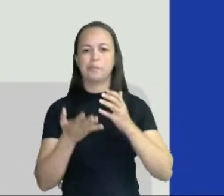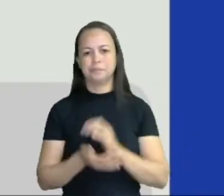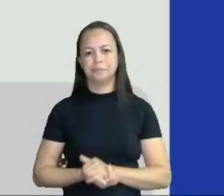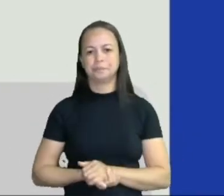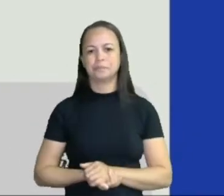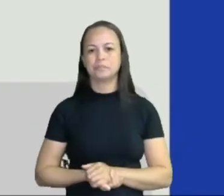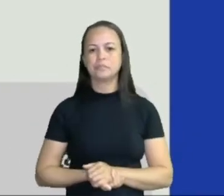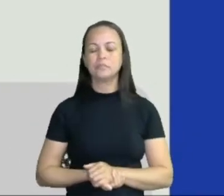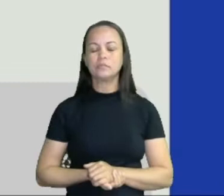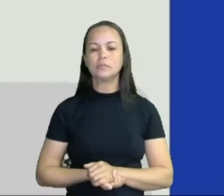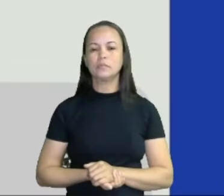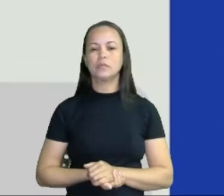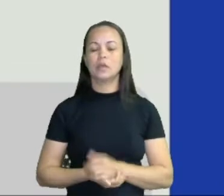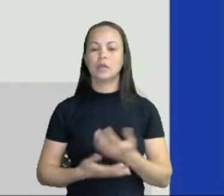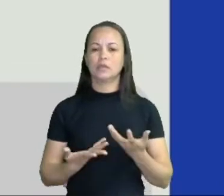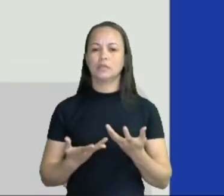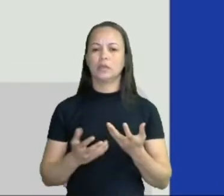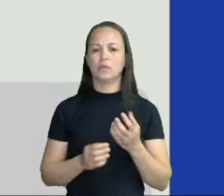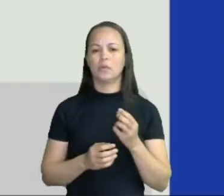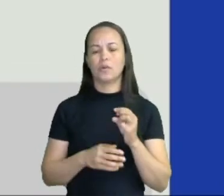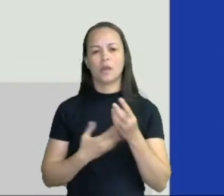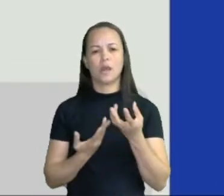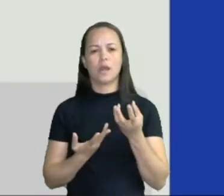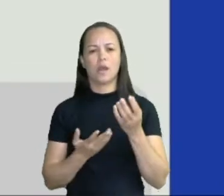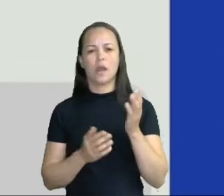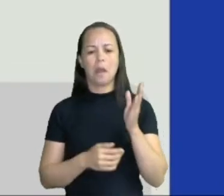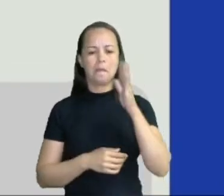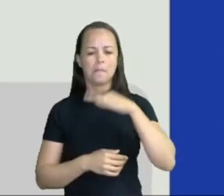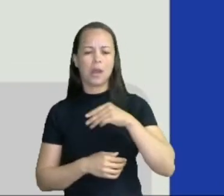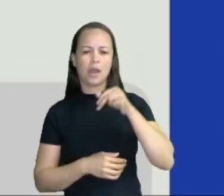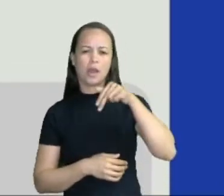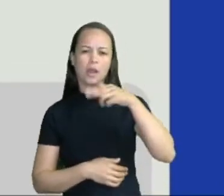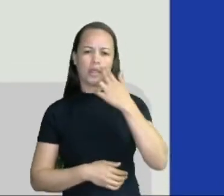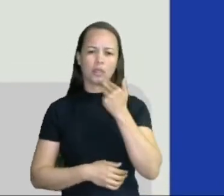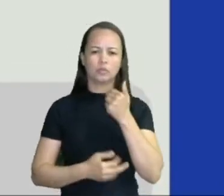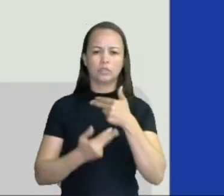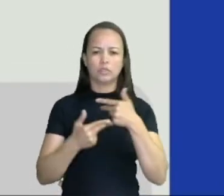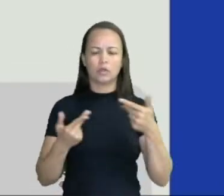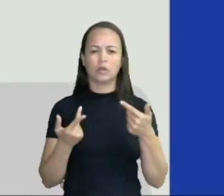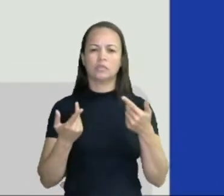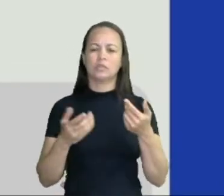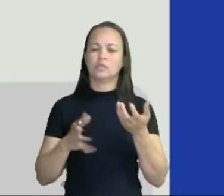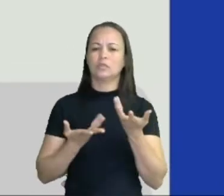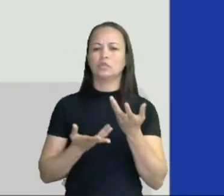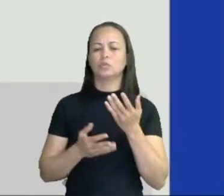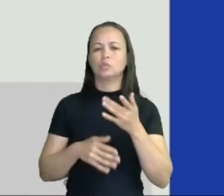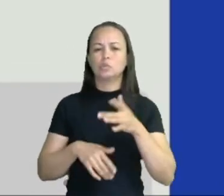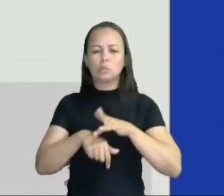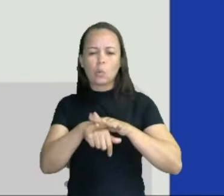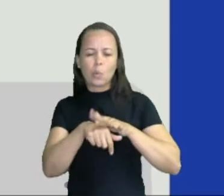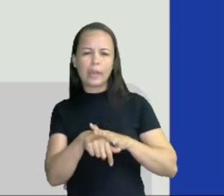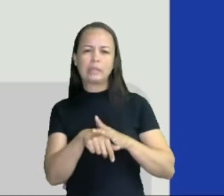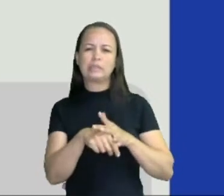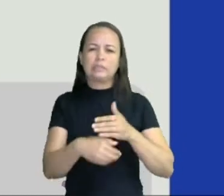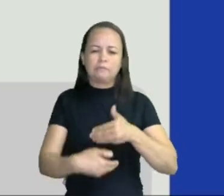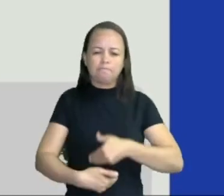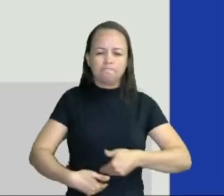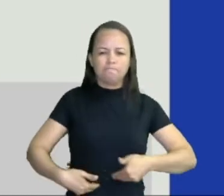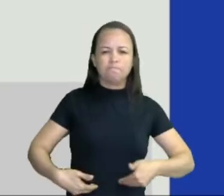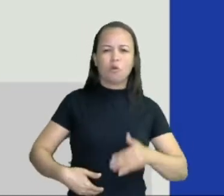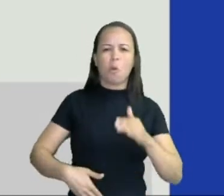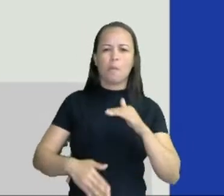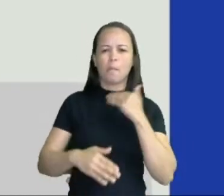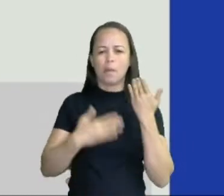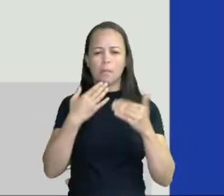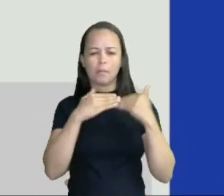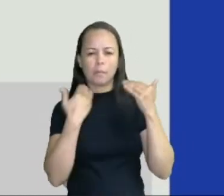vamos ler aqui, A má nutrição causa doenças devastadoras em adultos e crianças. A fome mata, por ano,